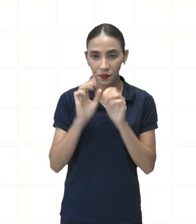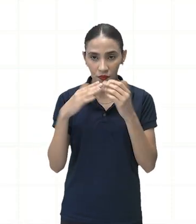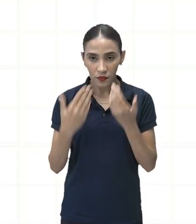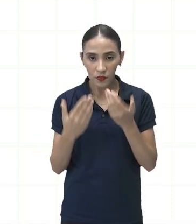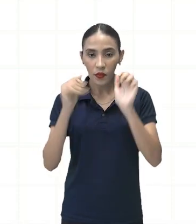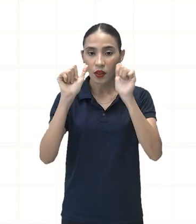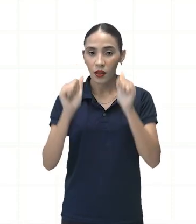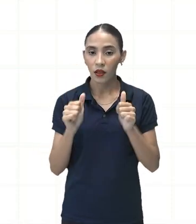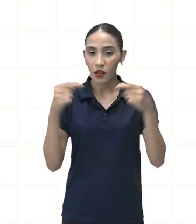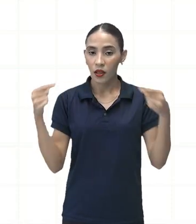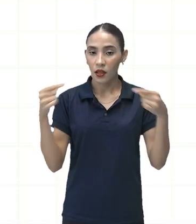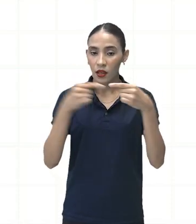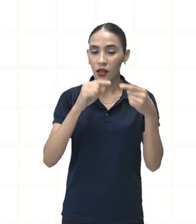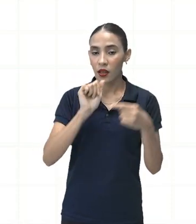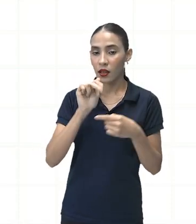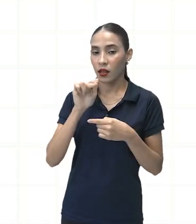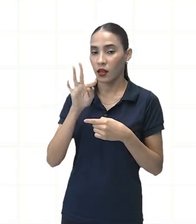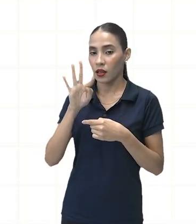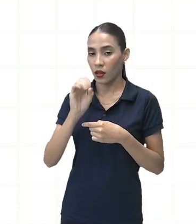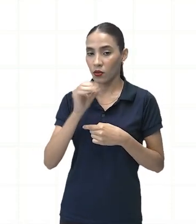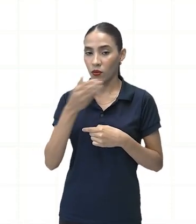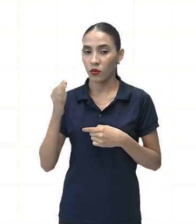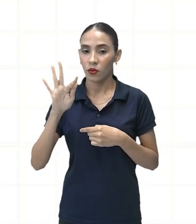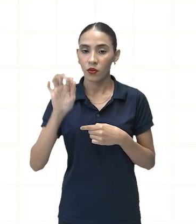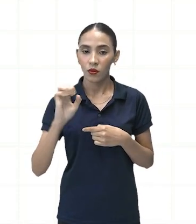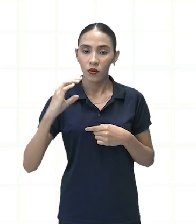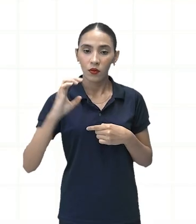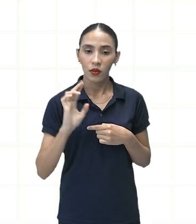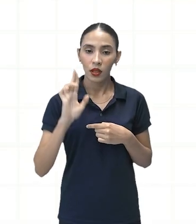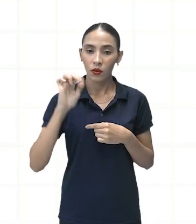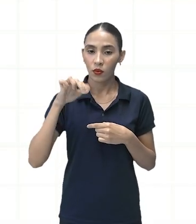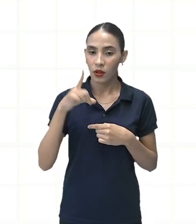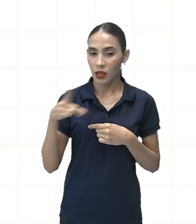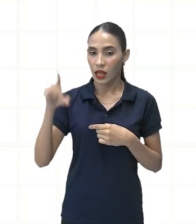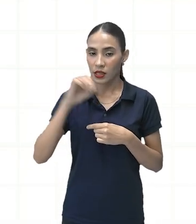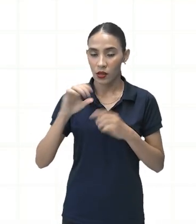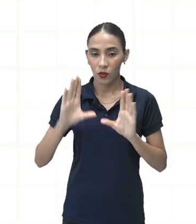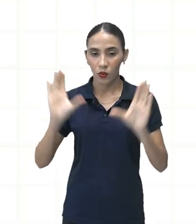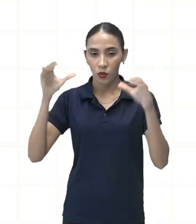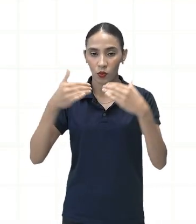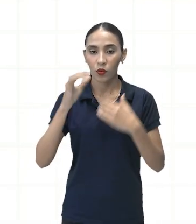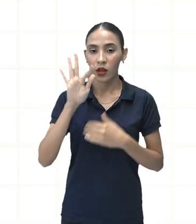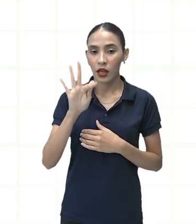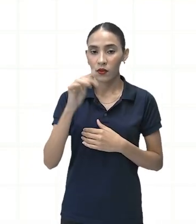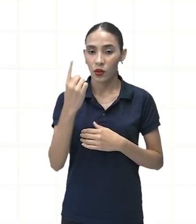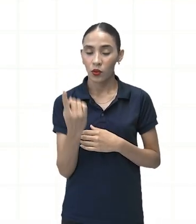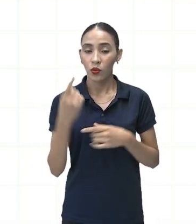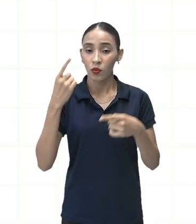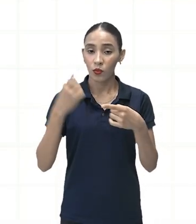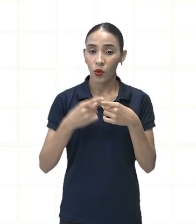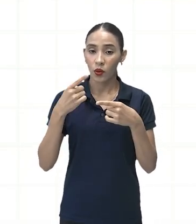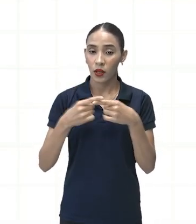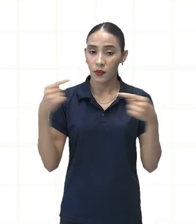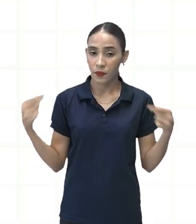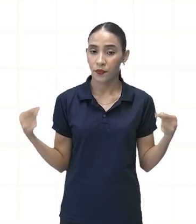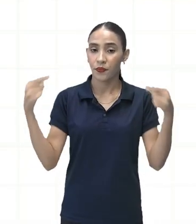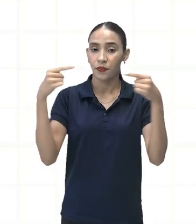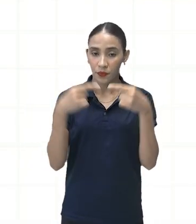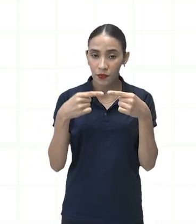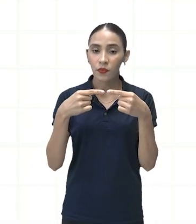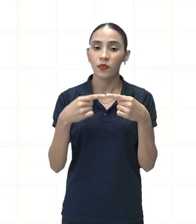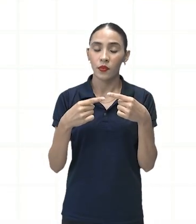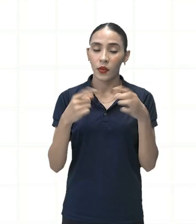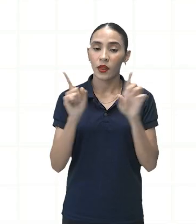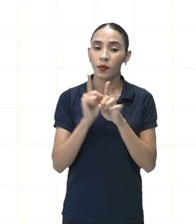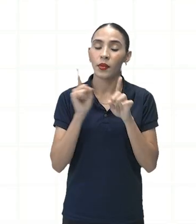uma autofecundação com esses indivíduos da geração F1. Uma vez que ele autofecundou esses indivíduos,